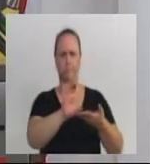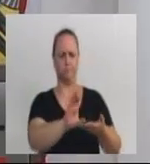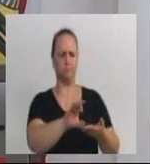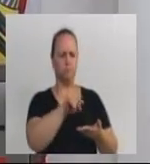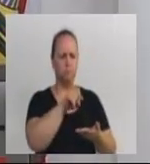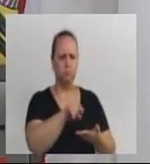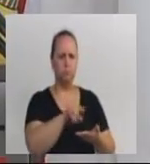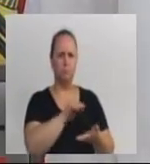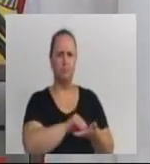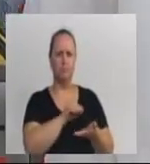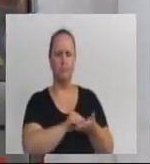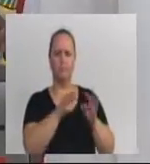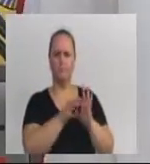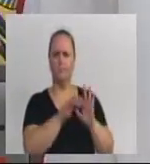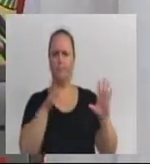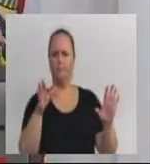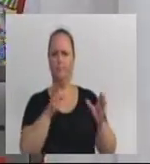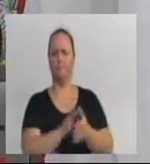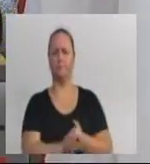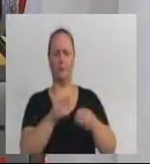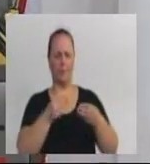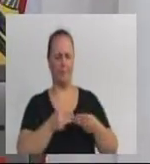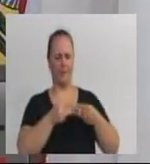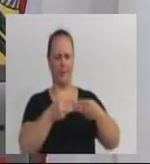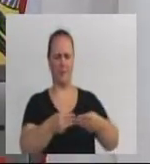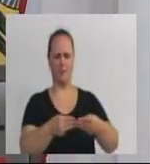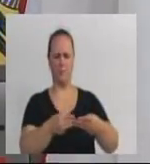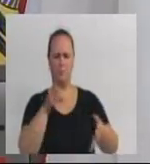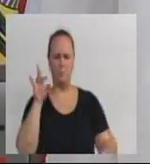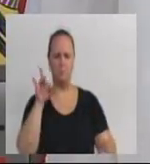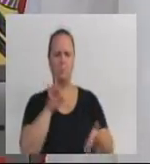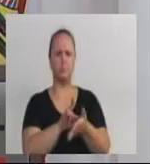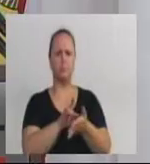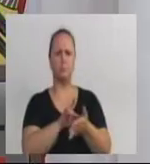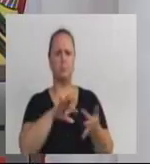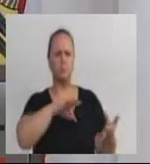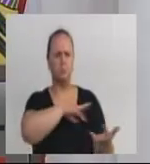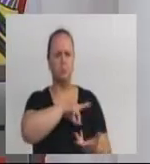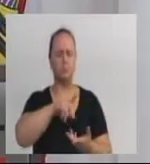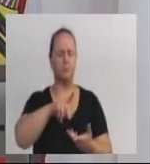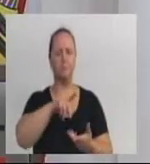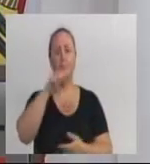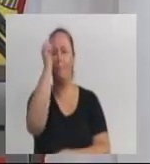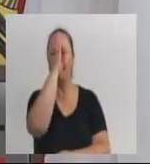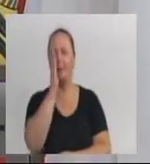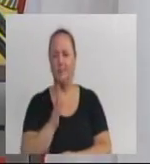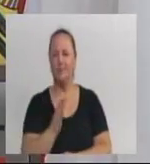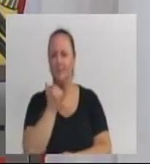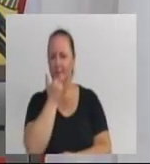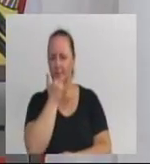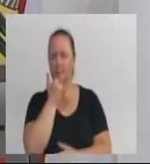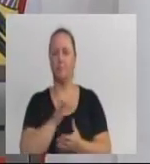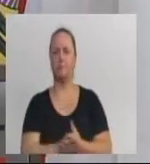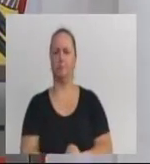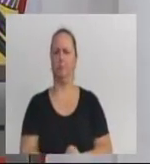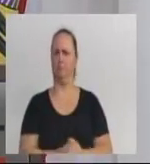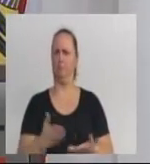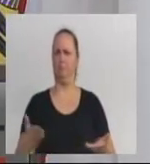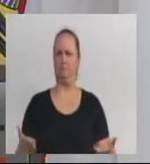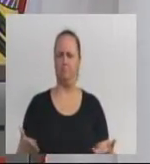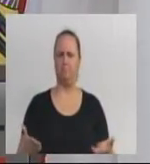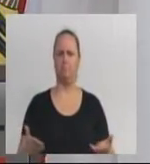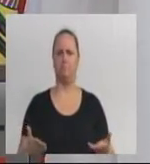Ministro da Integração Nacional. 2 recursos para liberar. Um pacote aqui para o